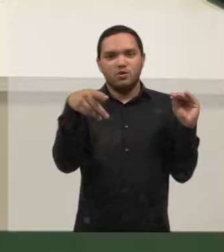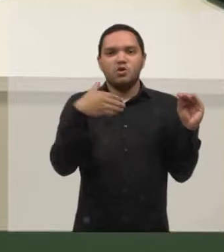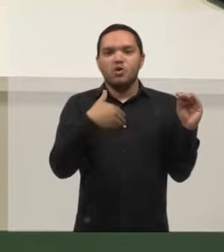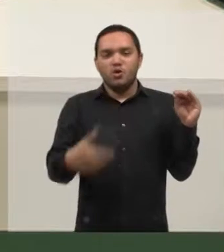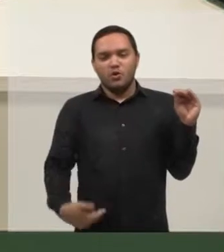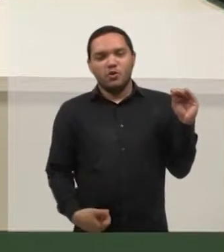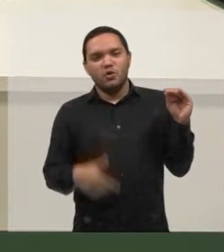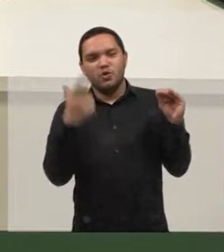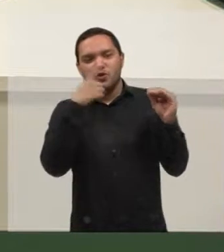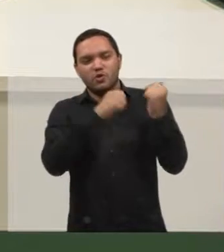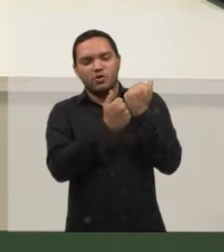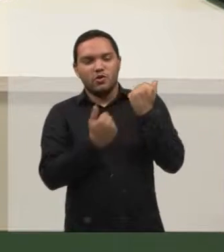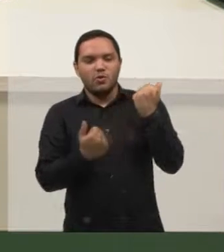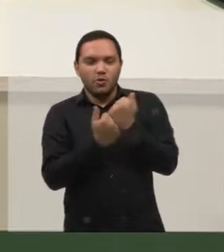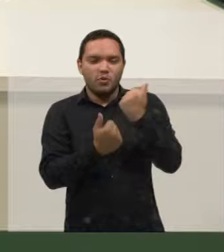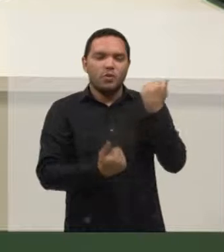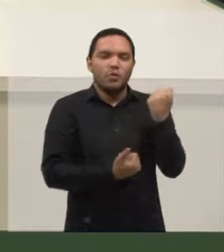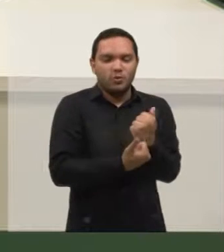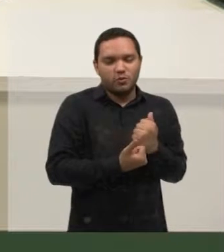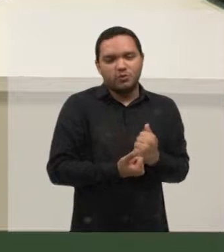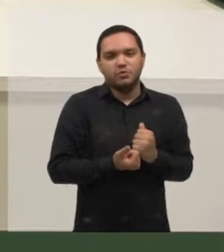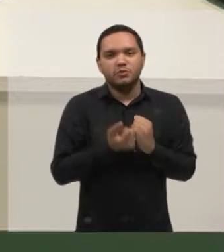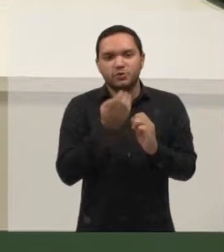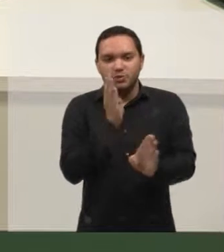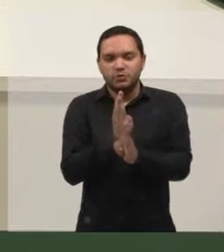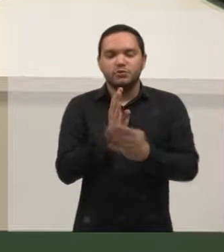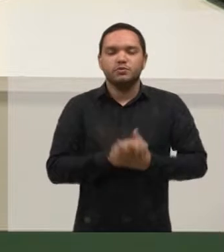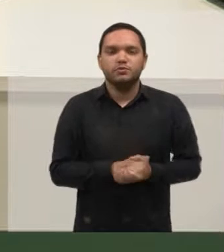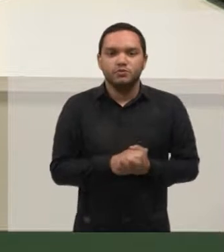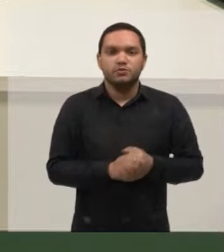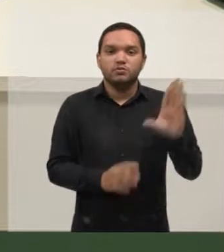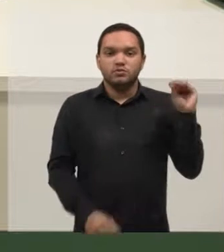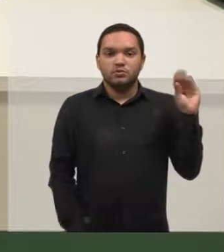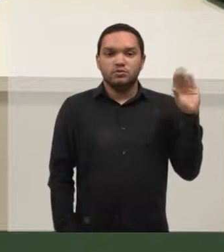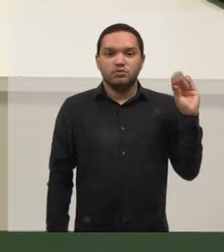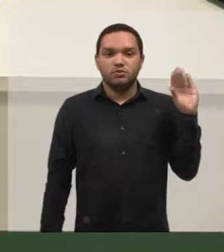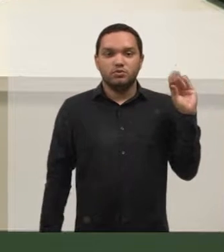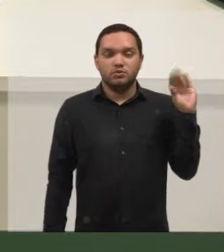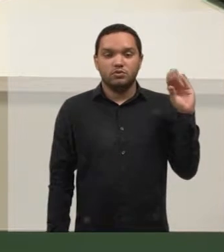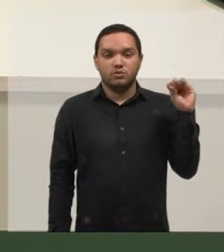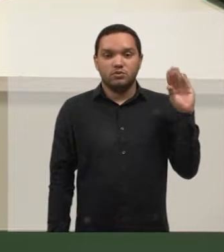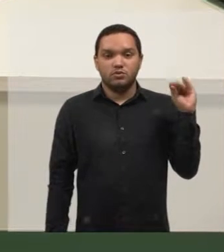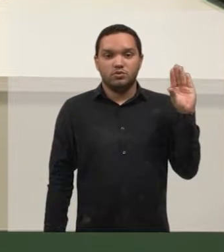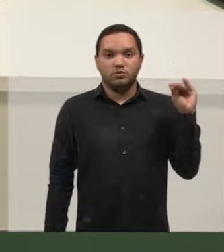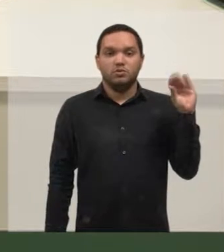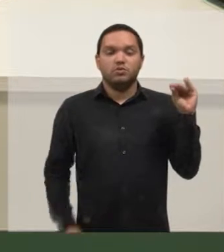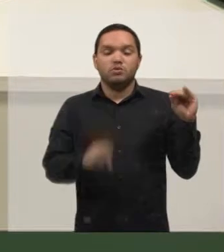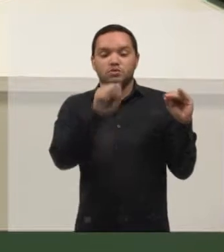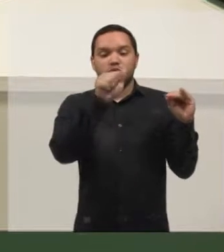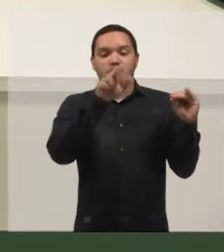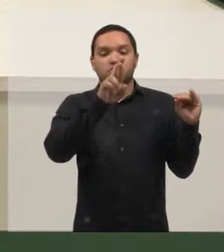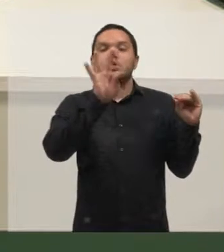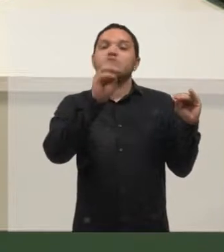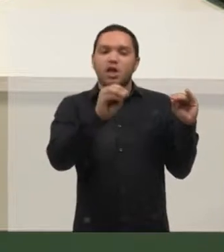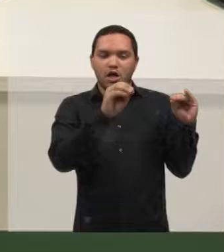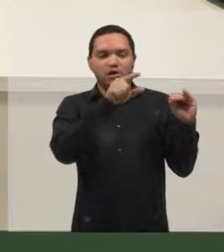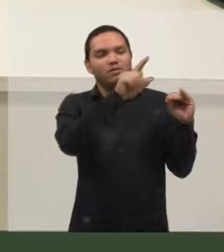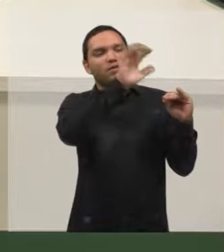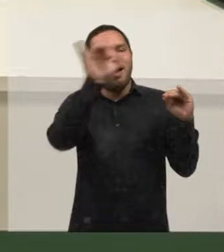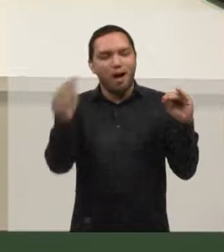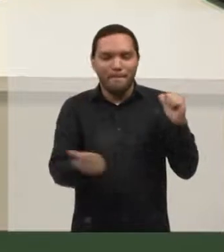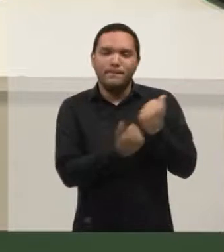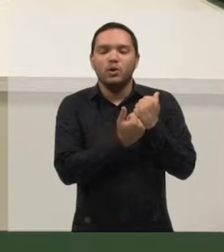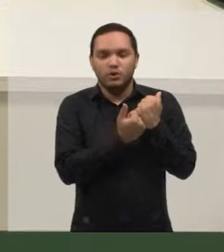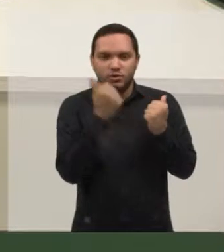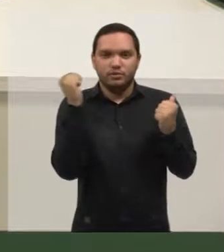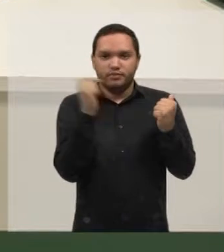com a vice, a primeira vice e a primeira secretaria. O Ciro fica com a presidência, que é Sarto, e com a 4ª secretaria. Que é a indicação do